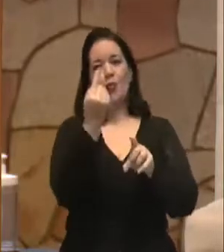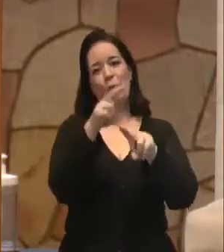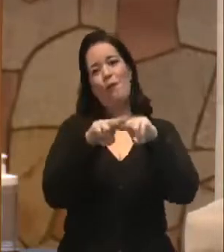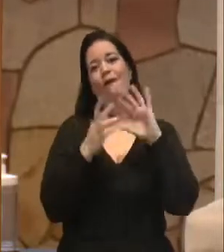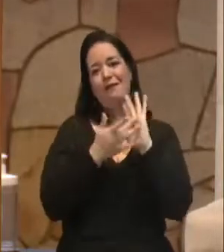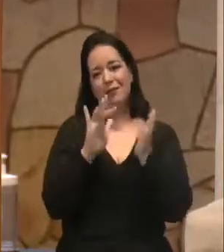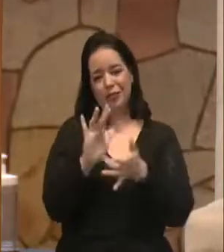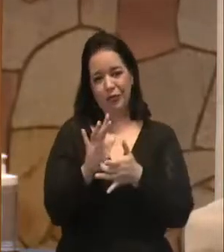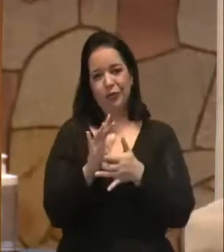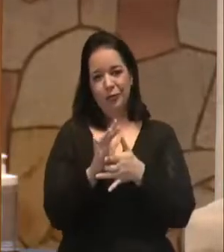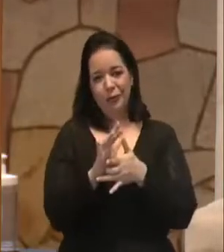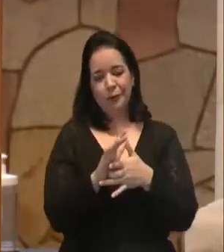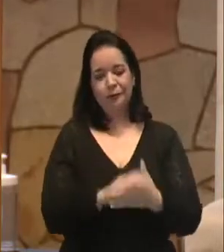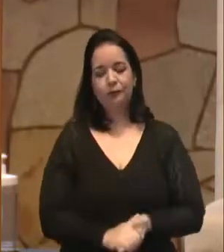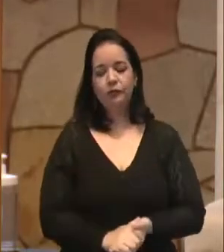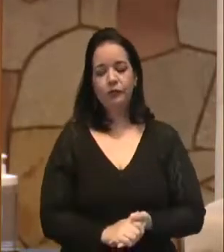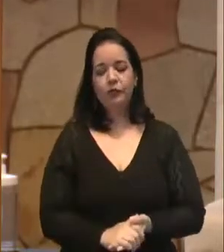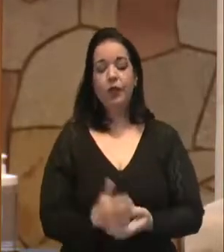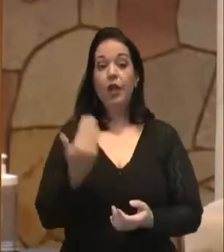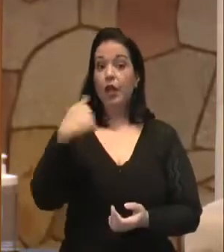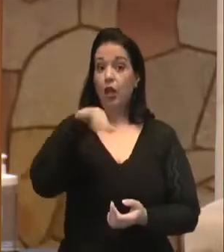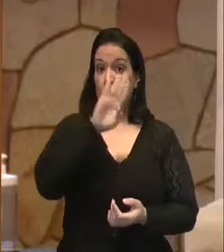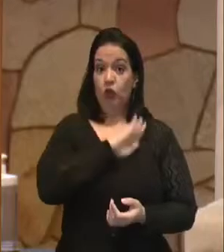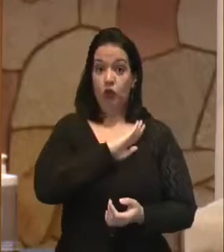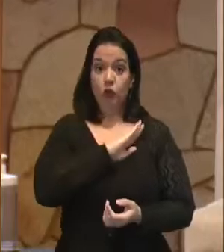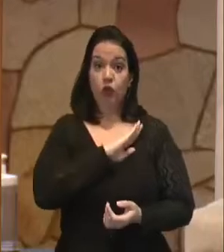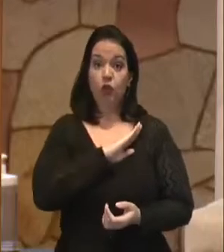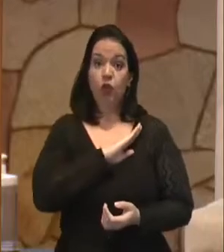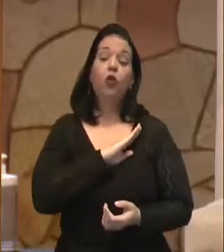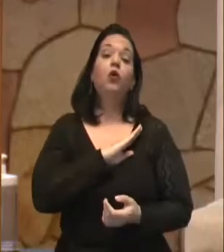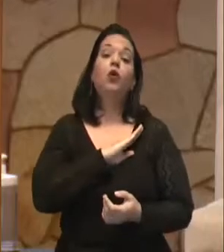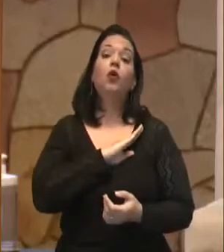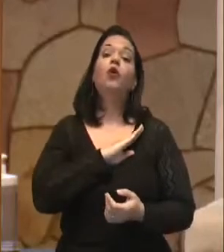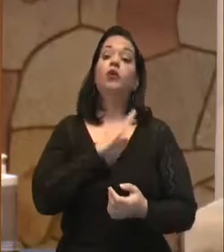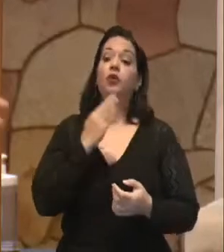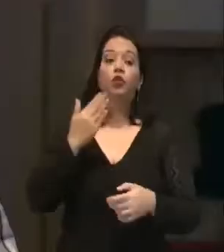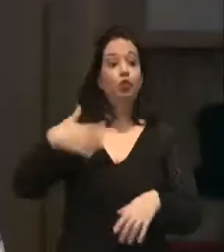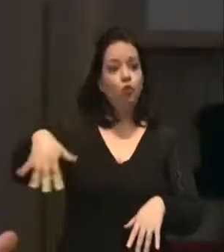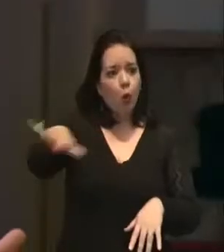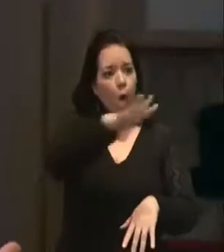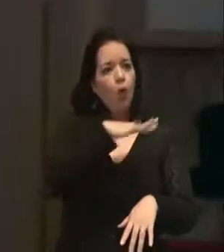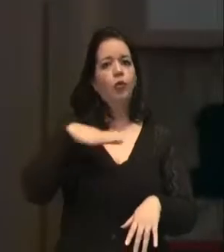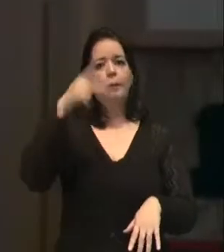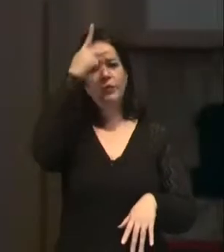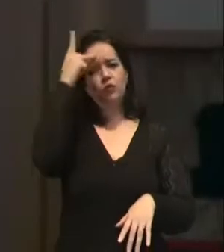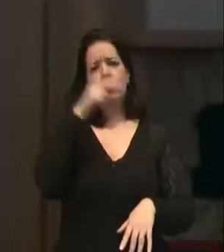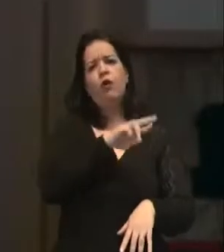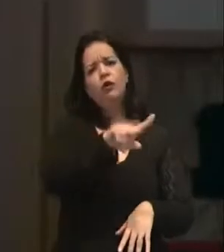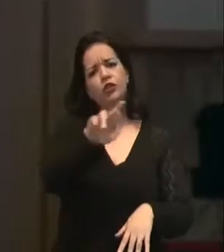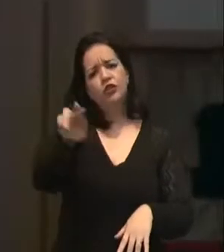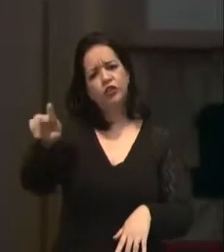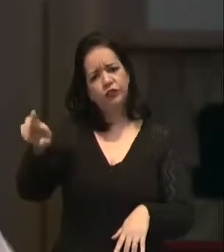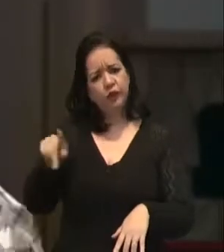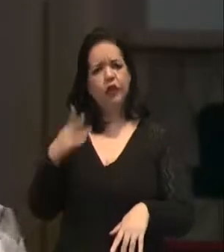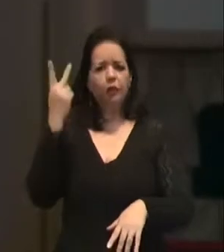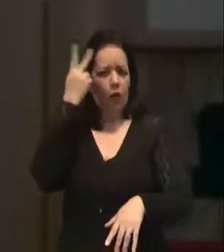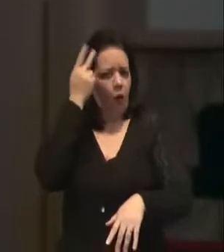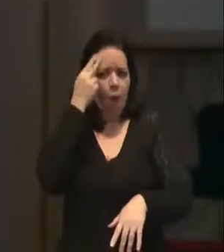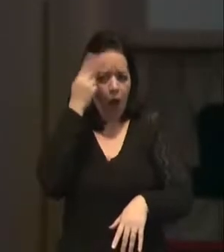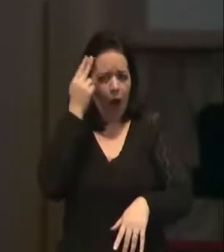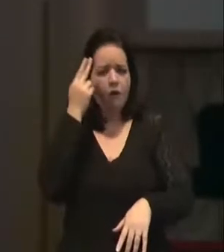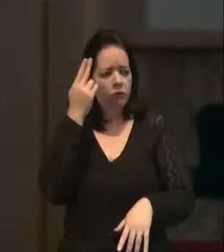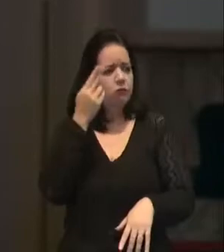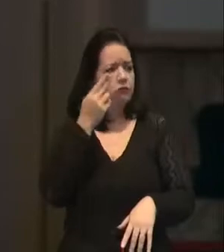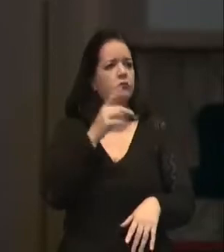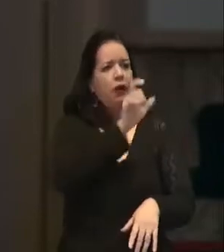nós não falamos em igualdade. Nós somos todos diferentes. Na igreja, somos